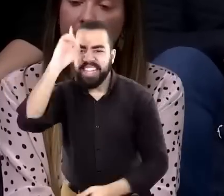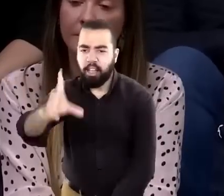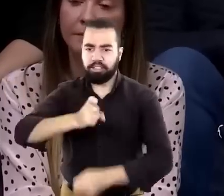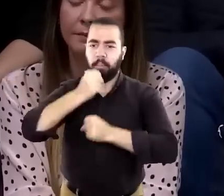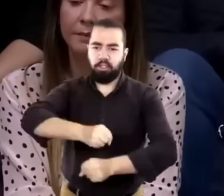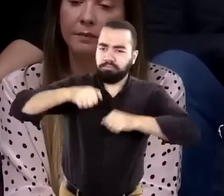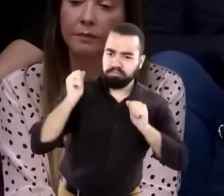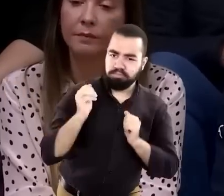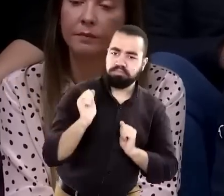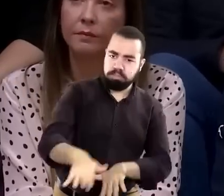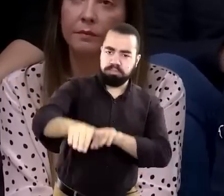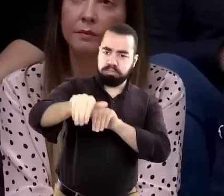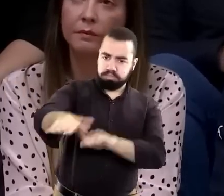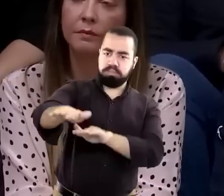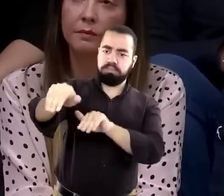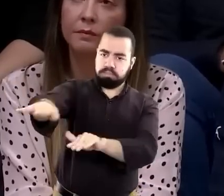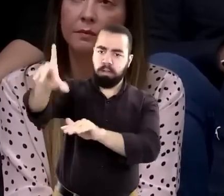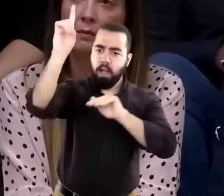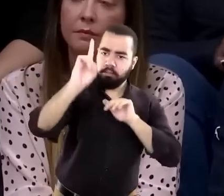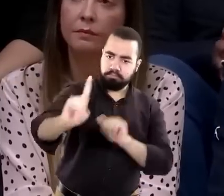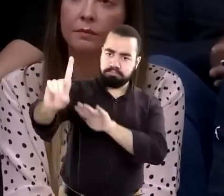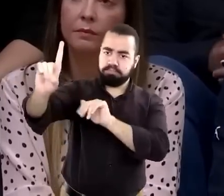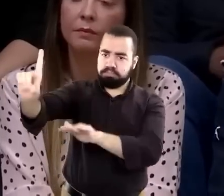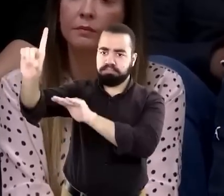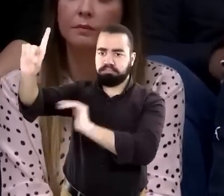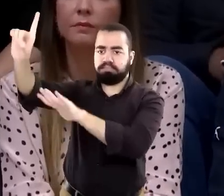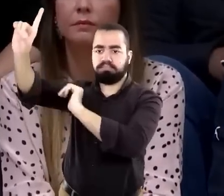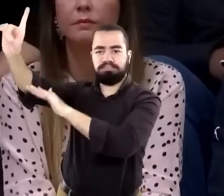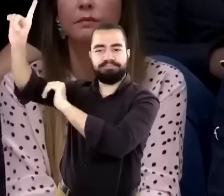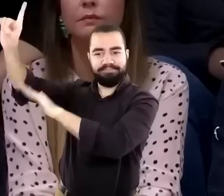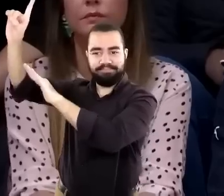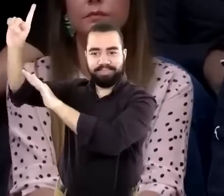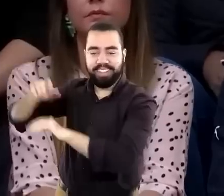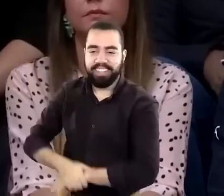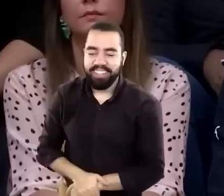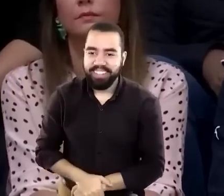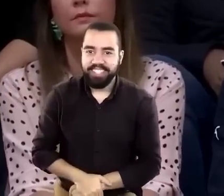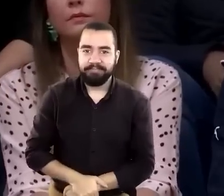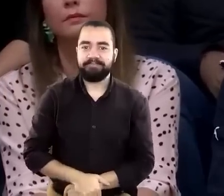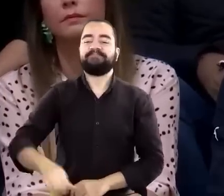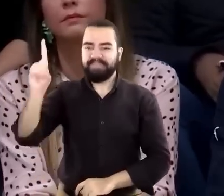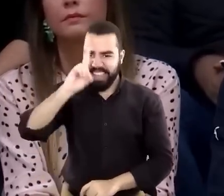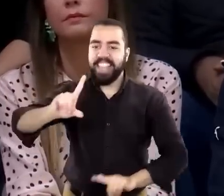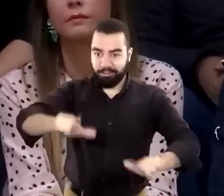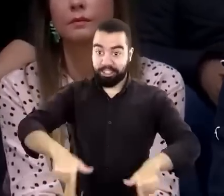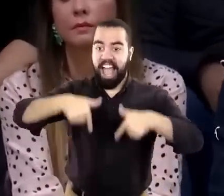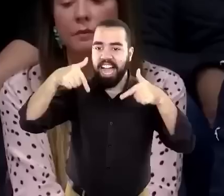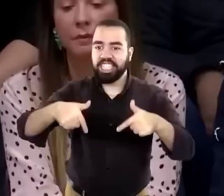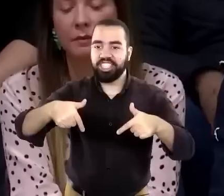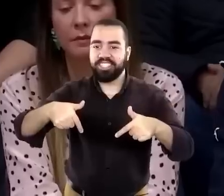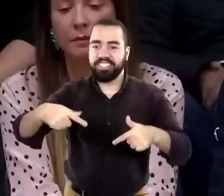para avançar, para avançar. E o melhor daquilo que já temos experimentado até hoje, há de ser medidas mínimas do que Deus vai fazer nesta